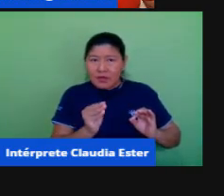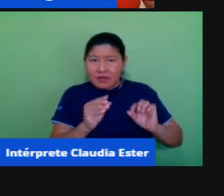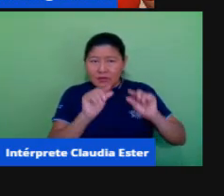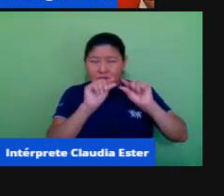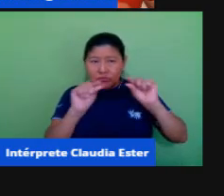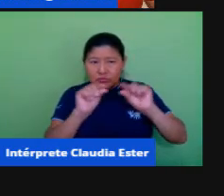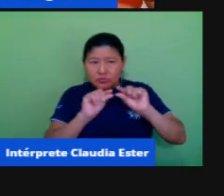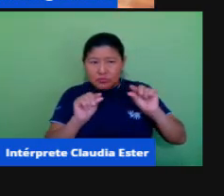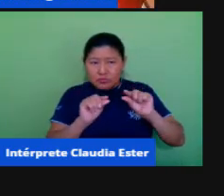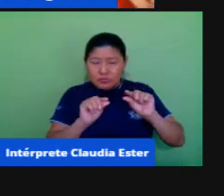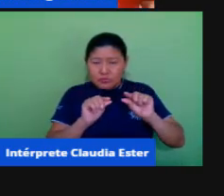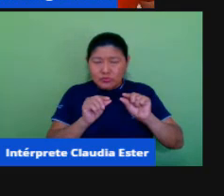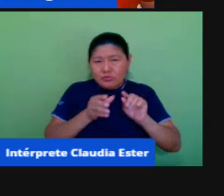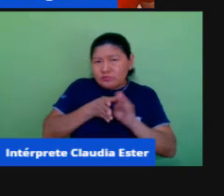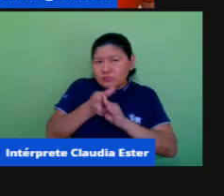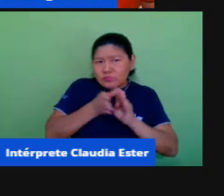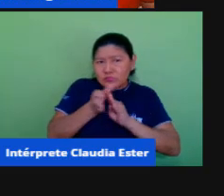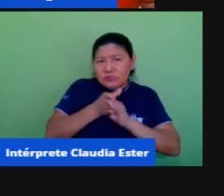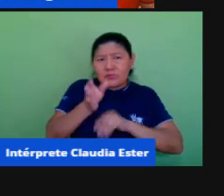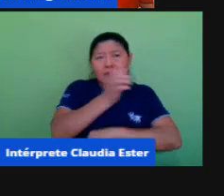as instruções. Os alunos